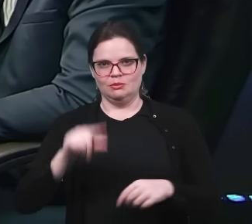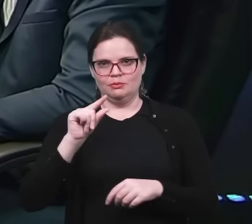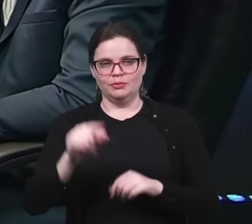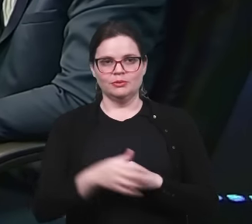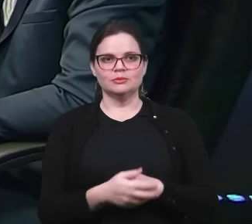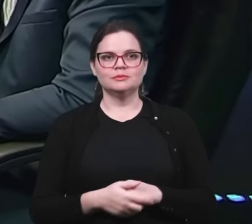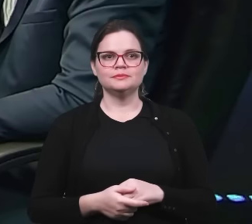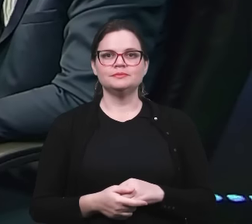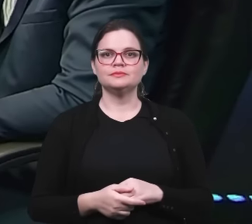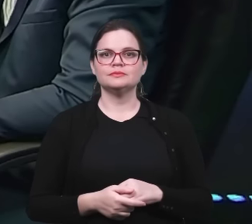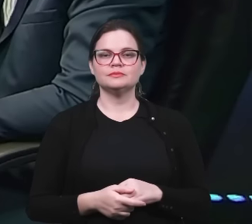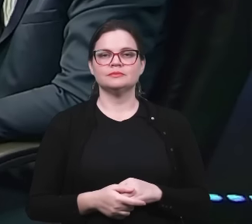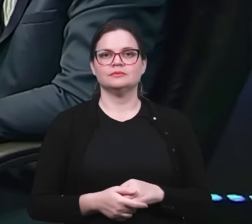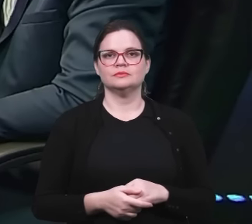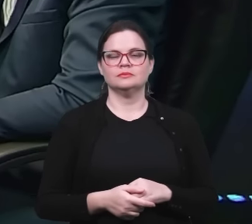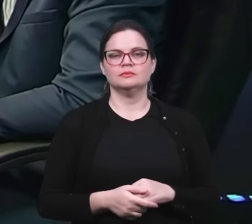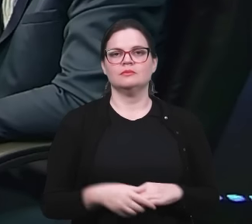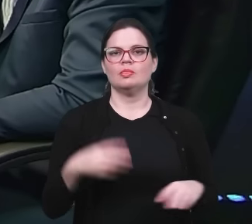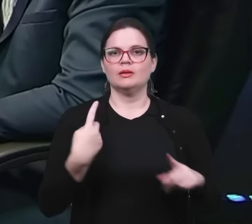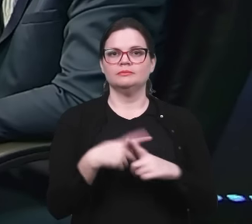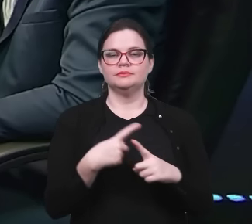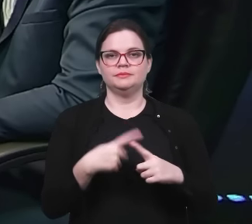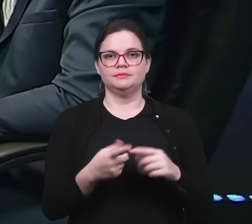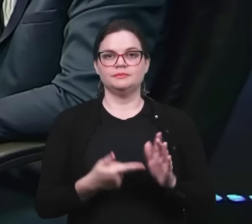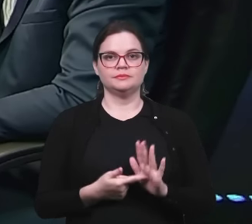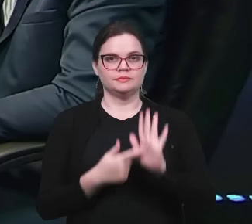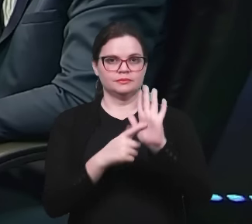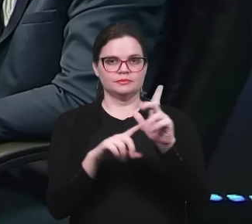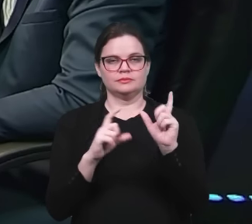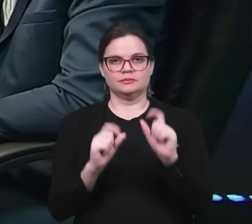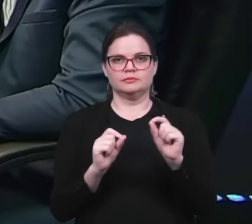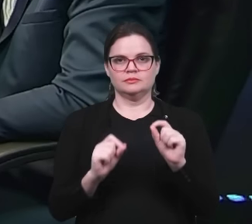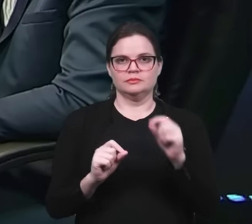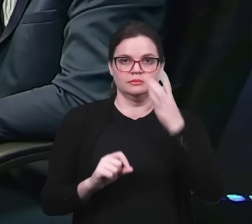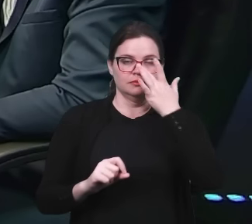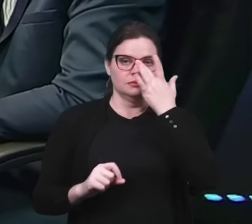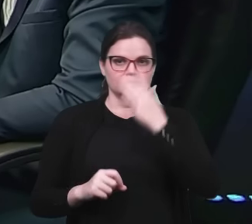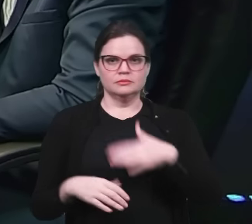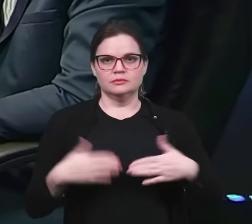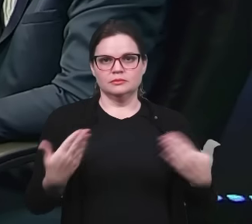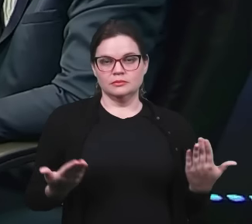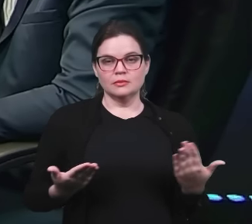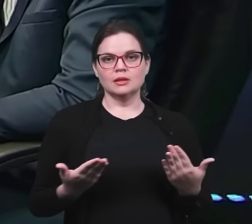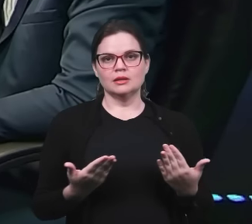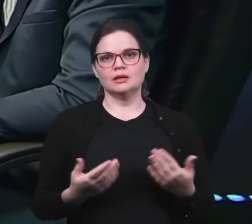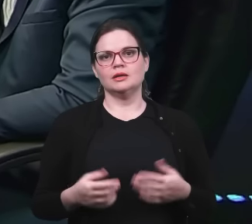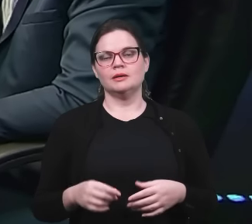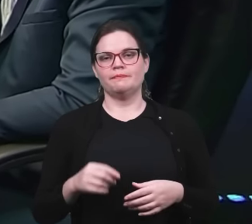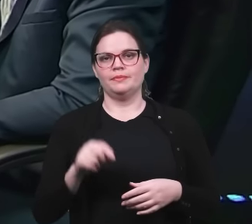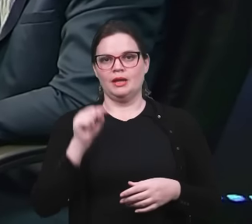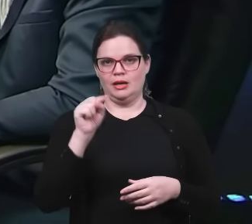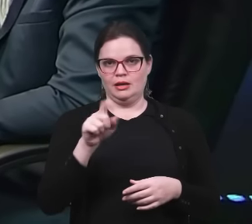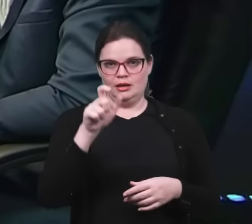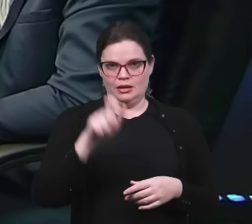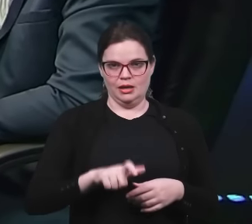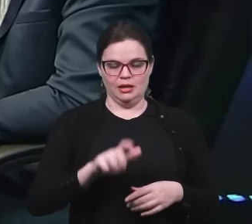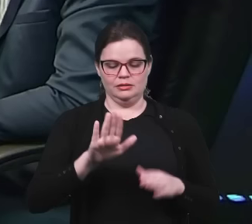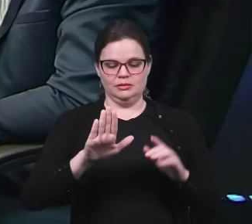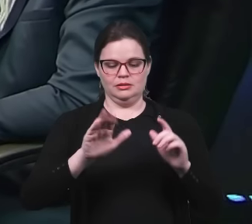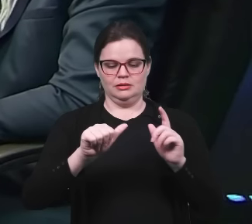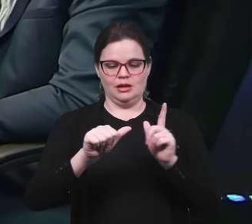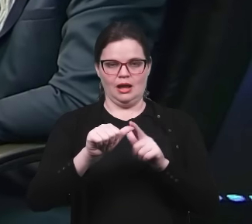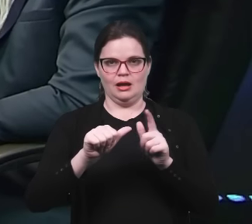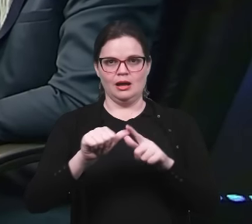né? Para mostrar que ele era pastor, ele era apóstolo, mas ele também